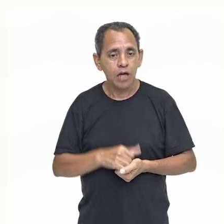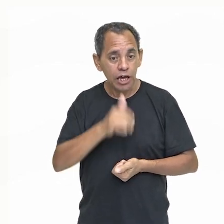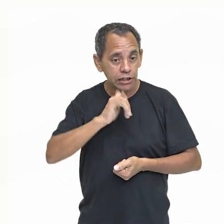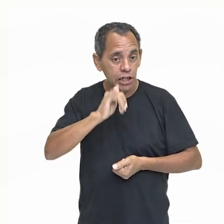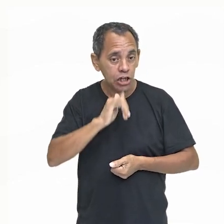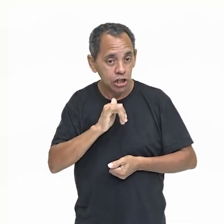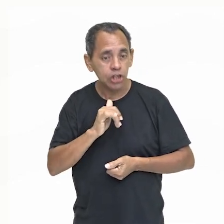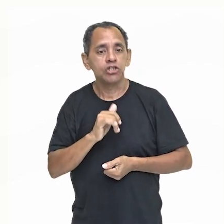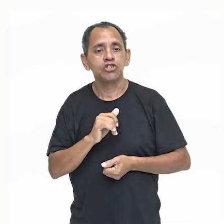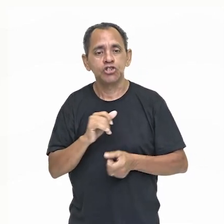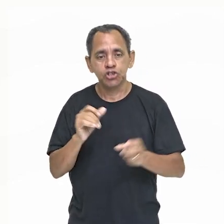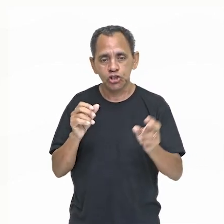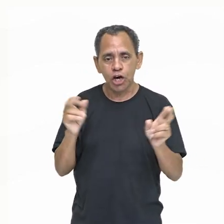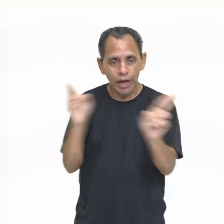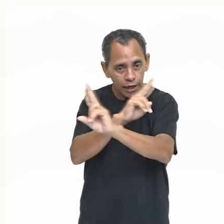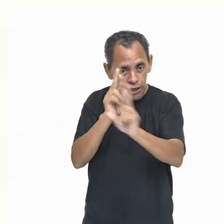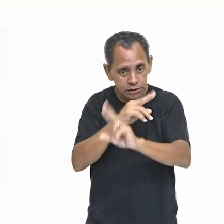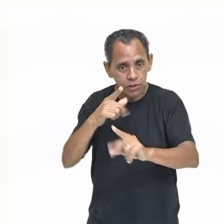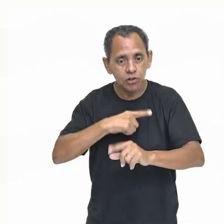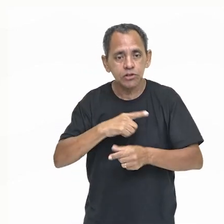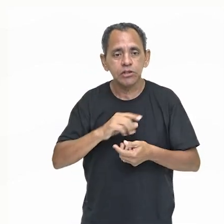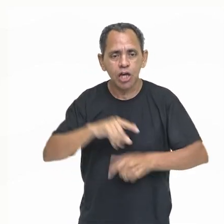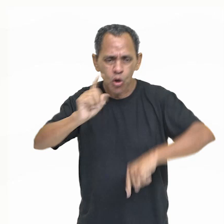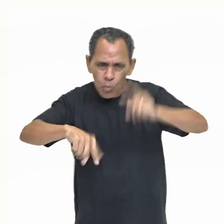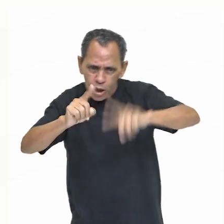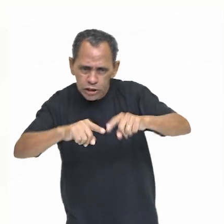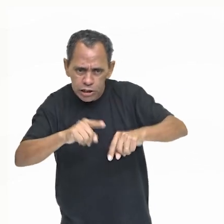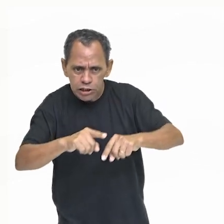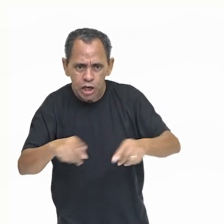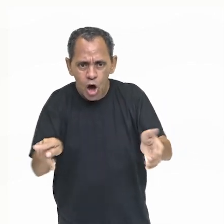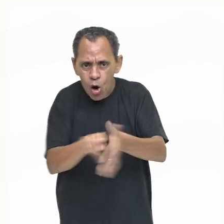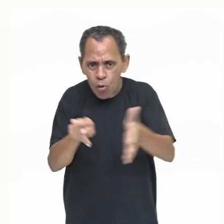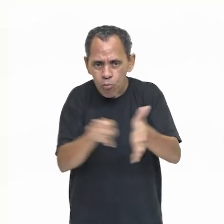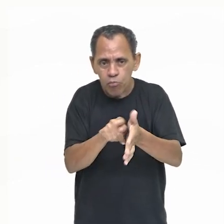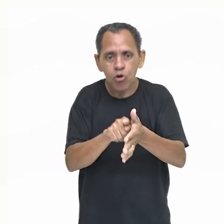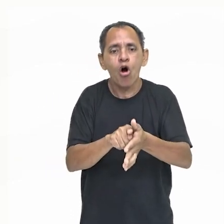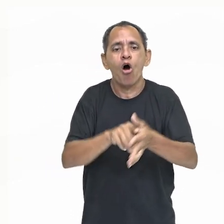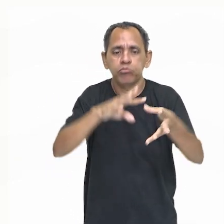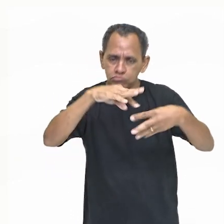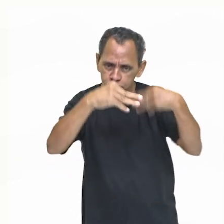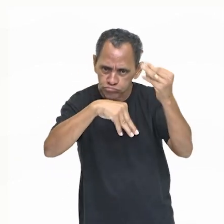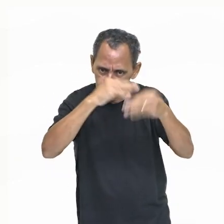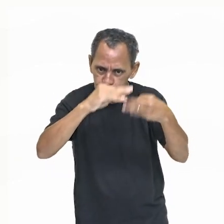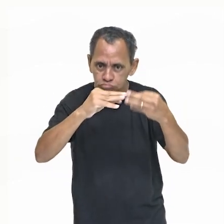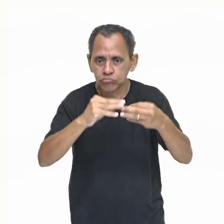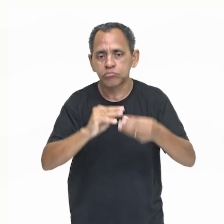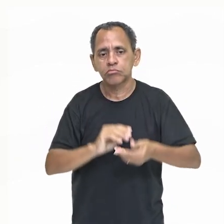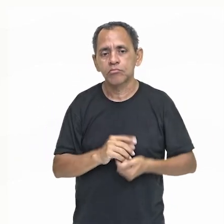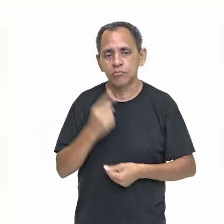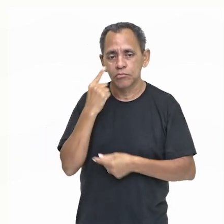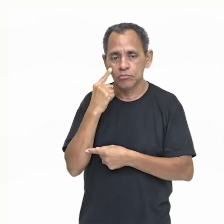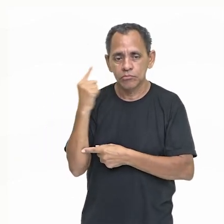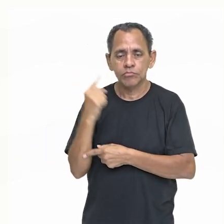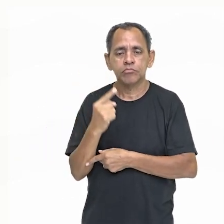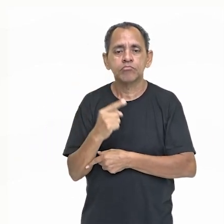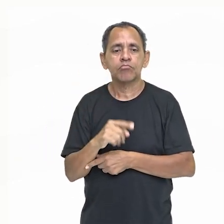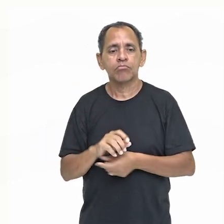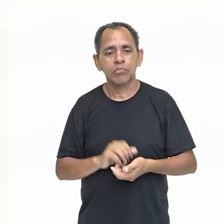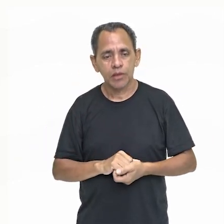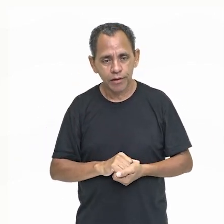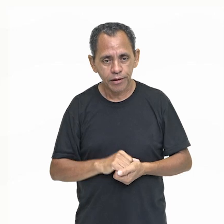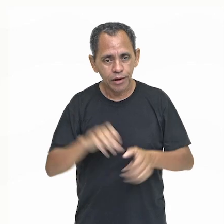algum material com propriedades elásticas E aí pessoal um exemplo nós temos aí a fórmula né dessa energia potencial